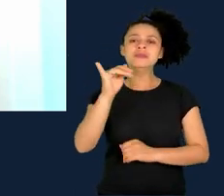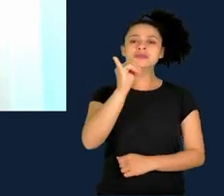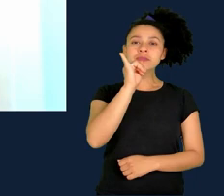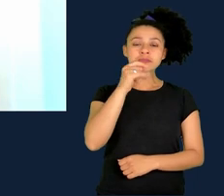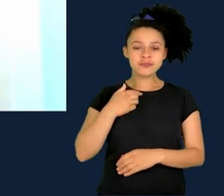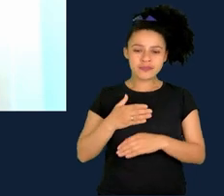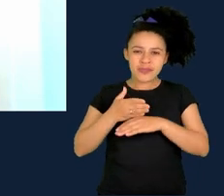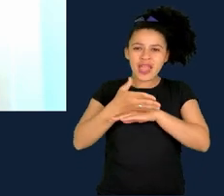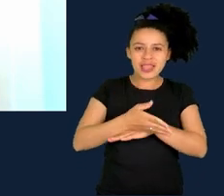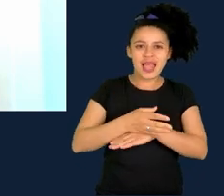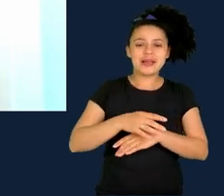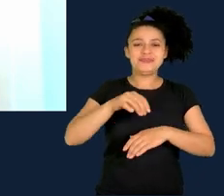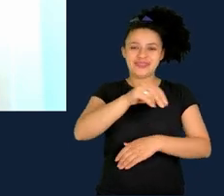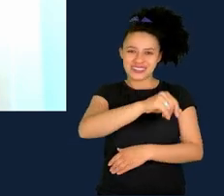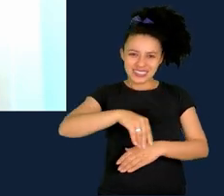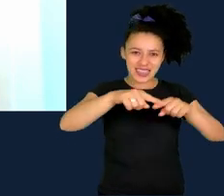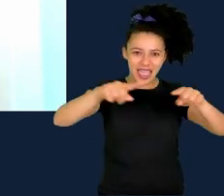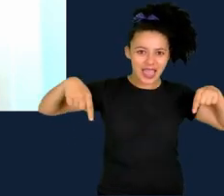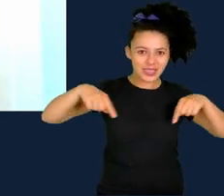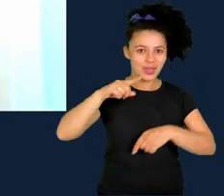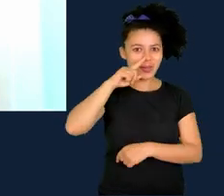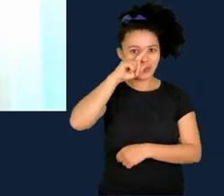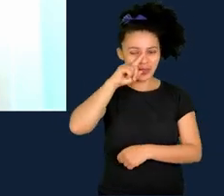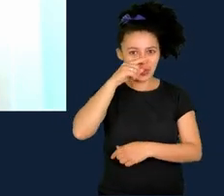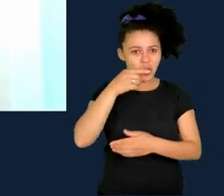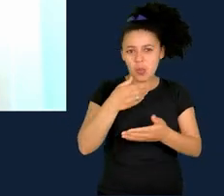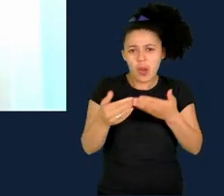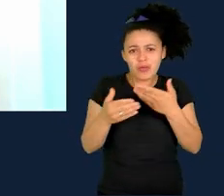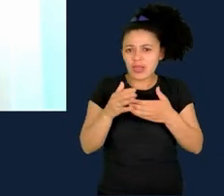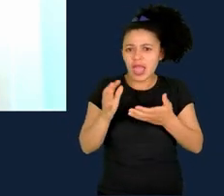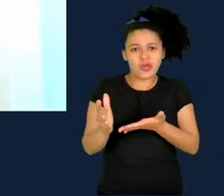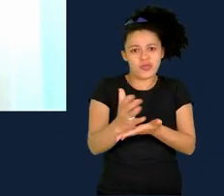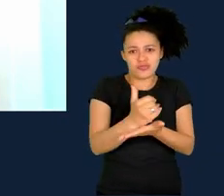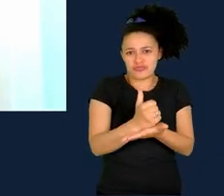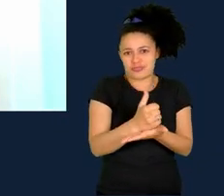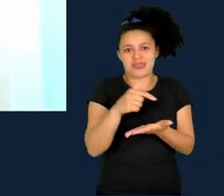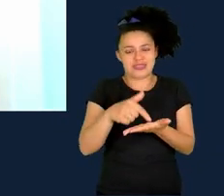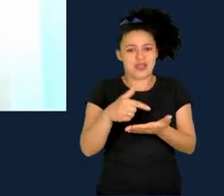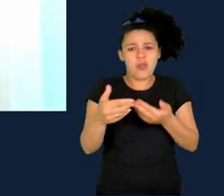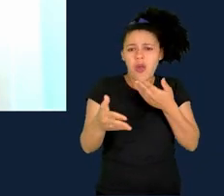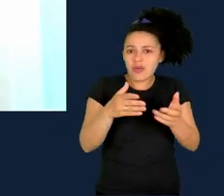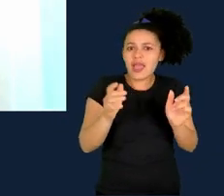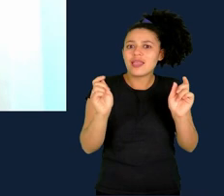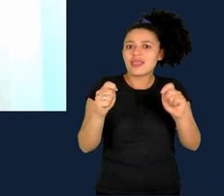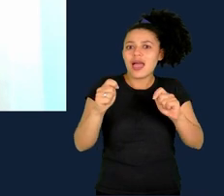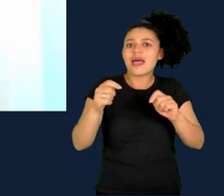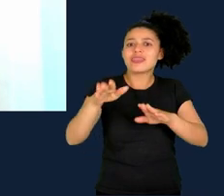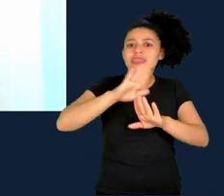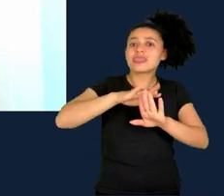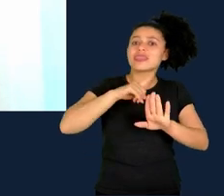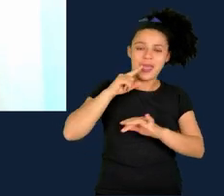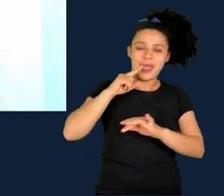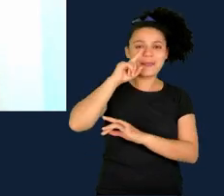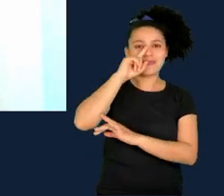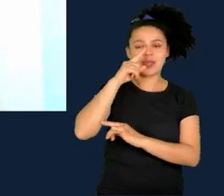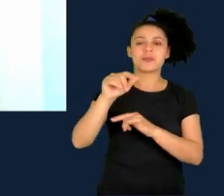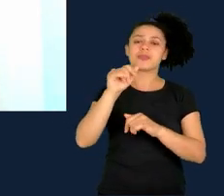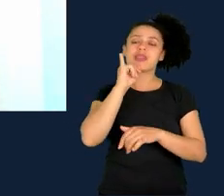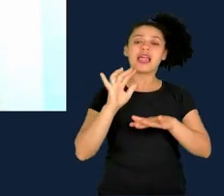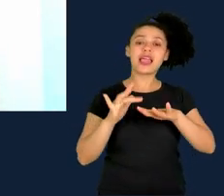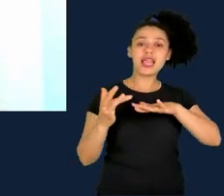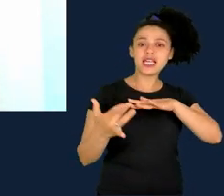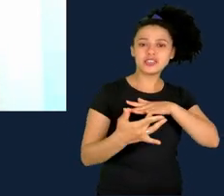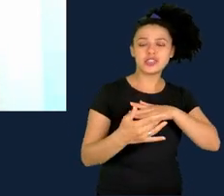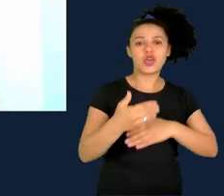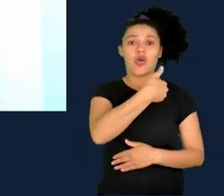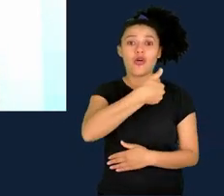território perigoso com qualquer conjunto de dados que a gente se depare, porque isso nas redes sociais, nos